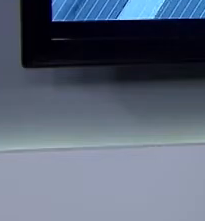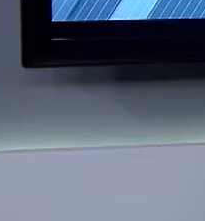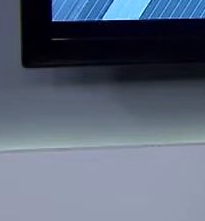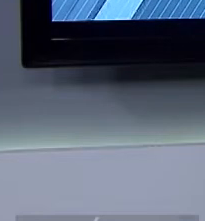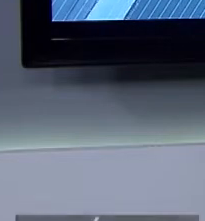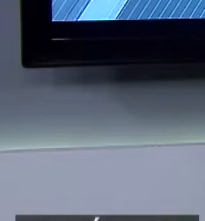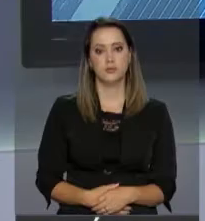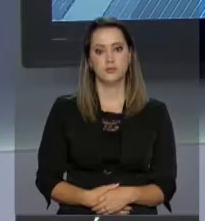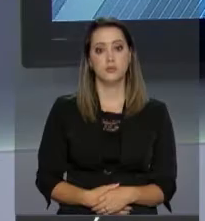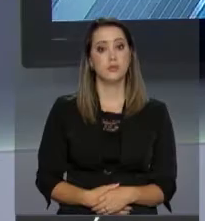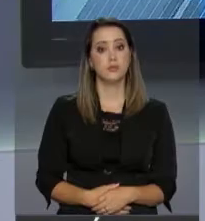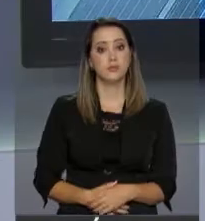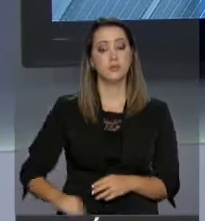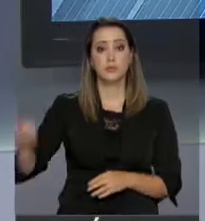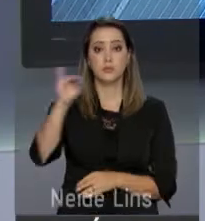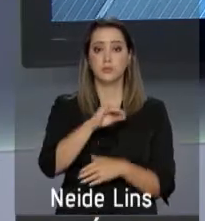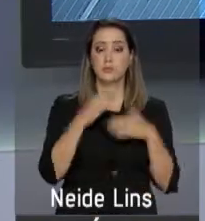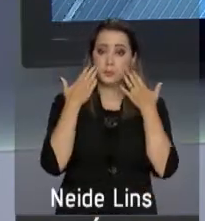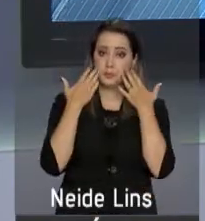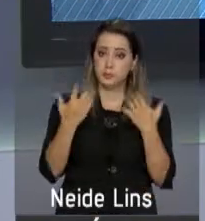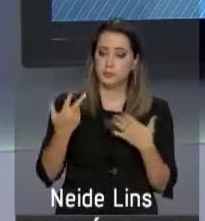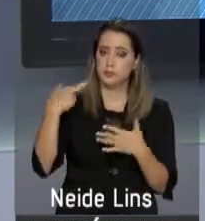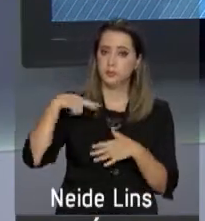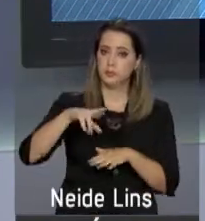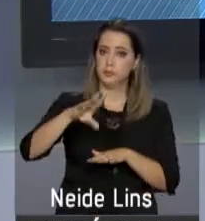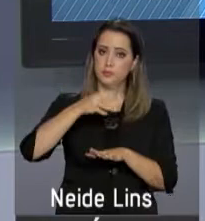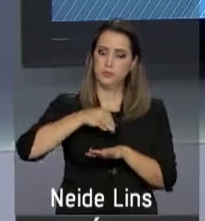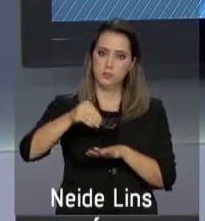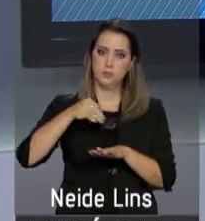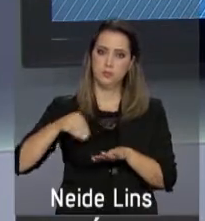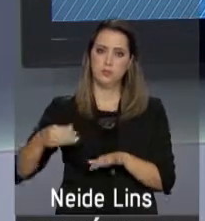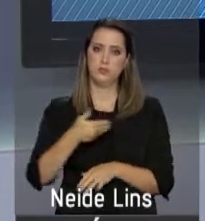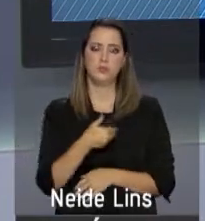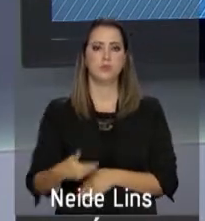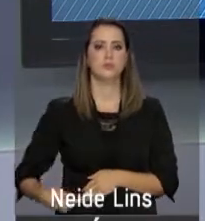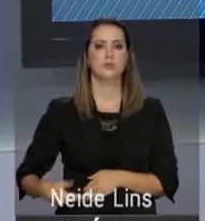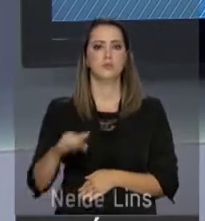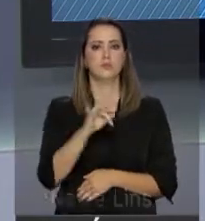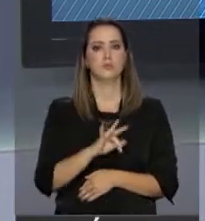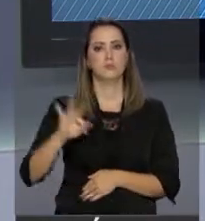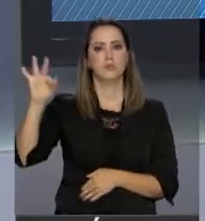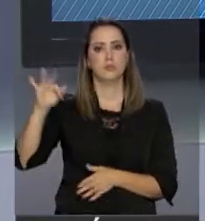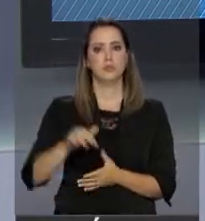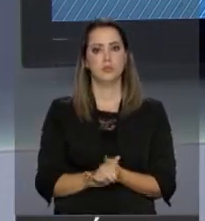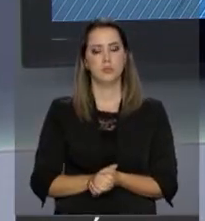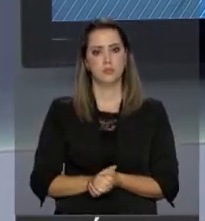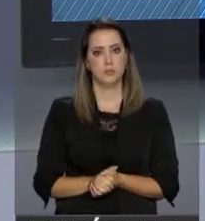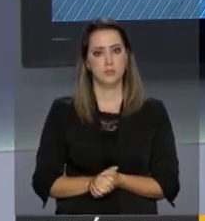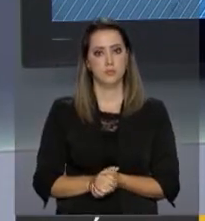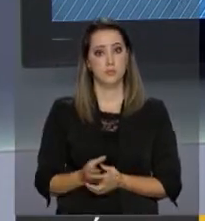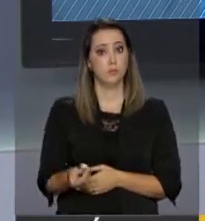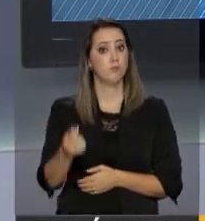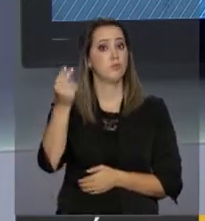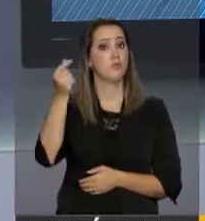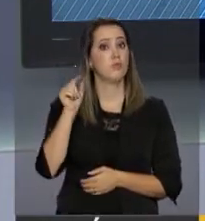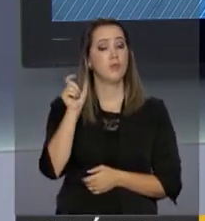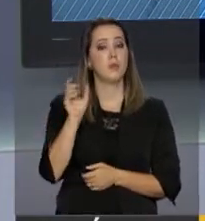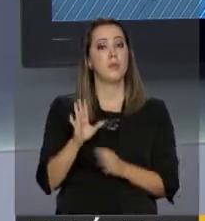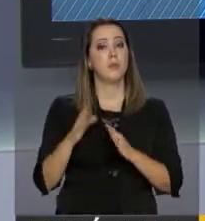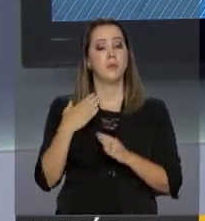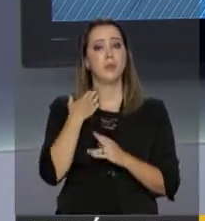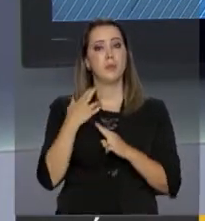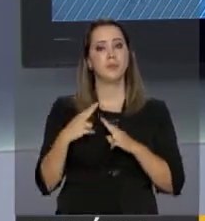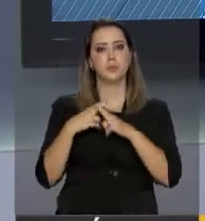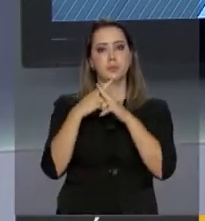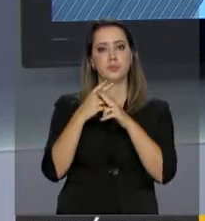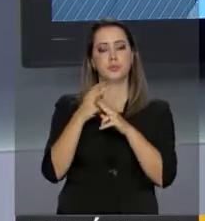o la no ar mais uma edição do repórter nbr com as notícias do governo federal mais investimentos para a